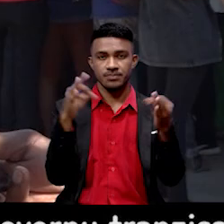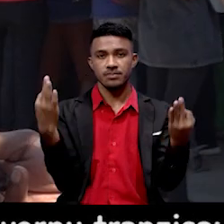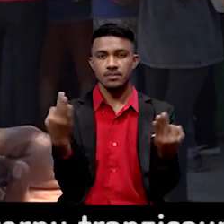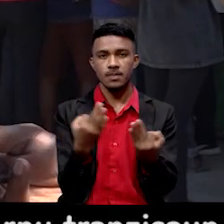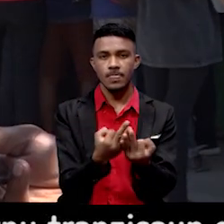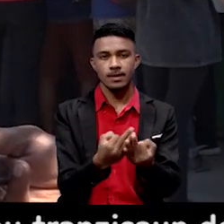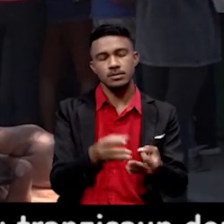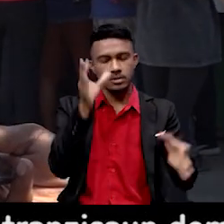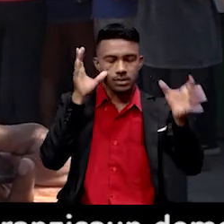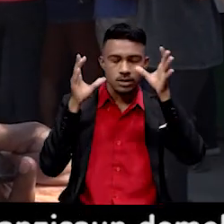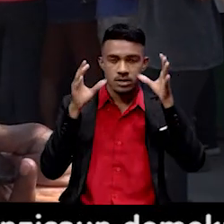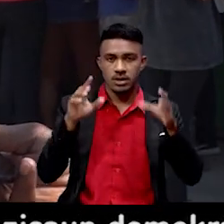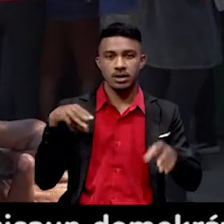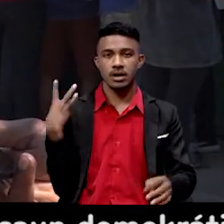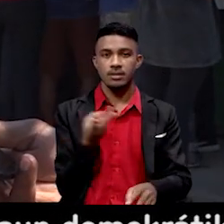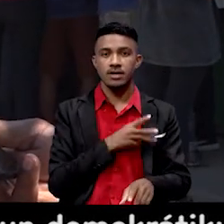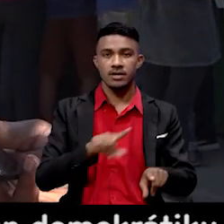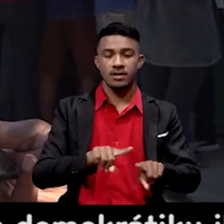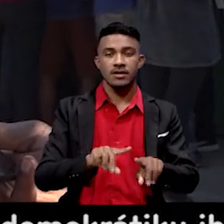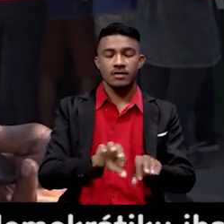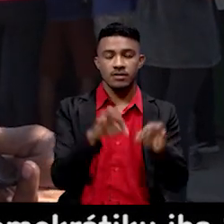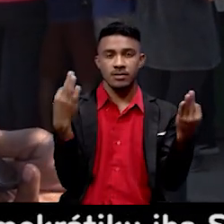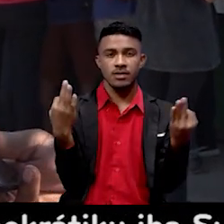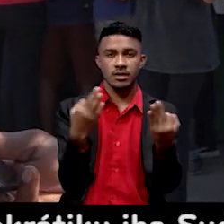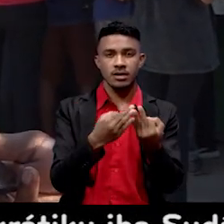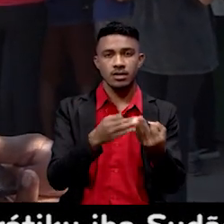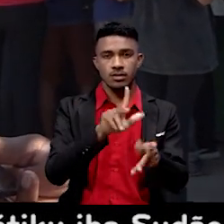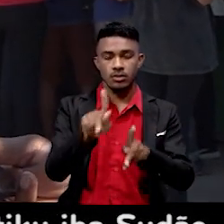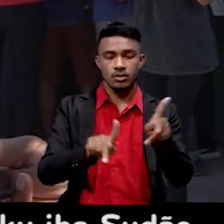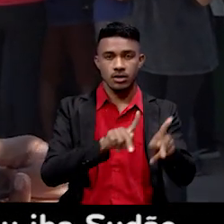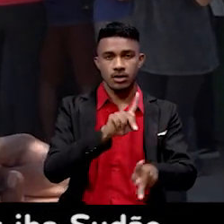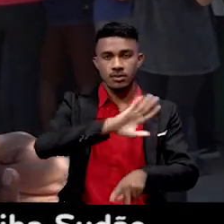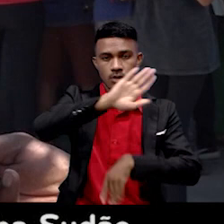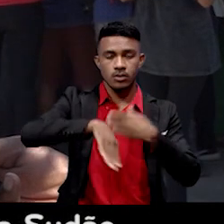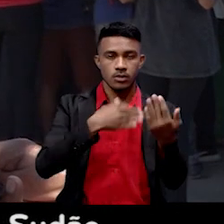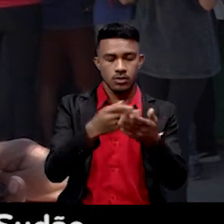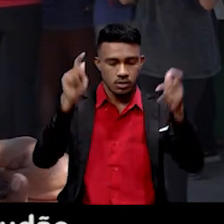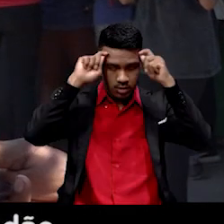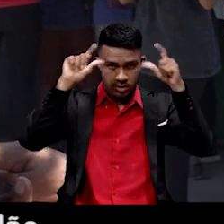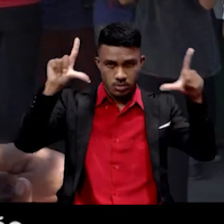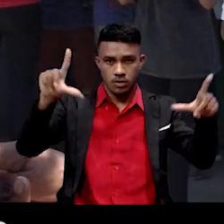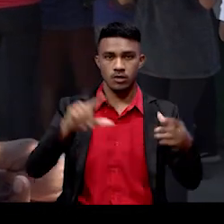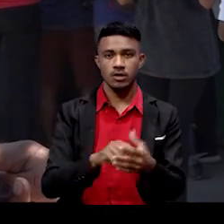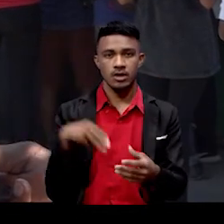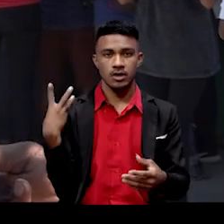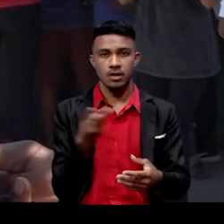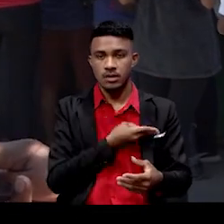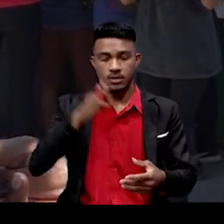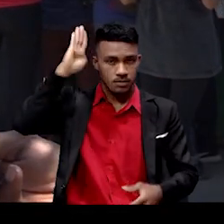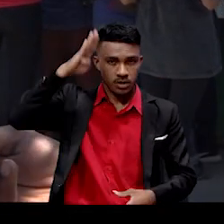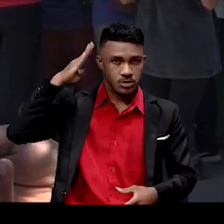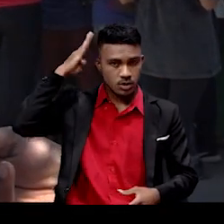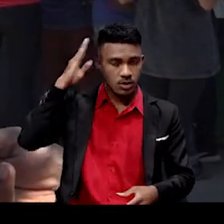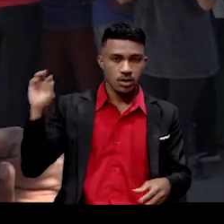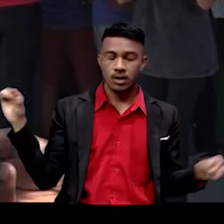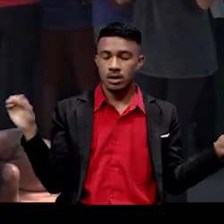de, mas ba sarane, toma, e a timor laran, toma. Ita nia bispo, la os ami